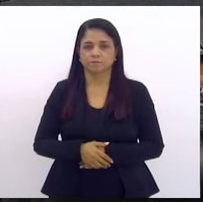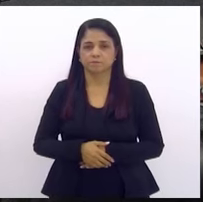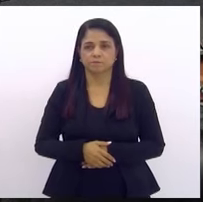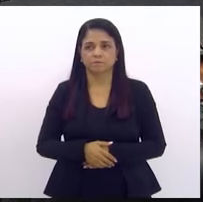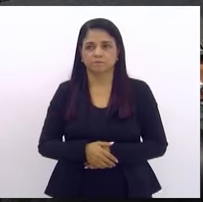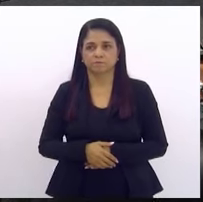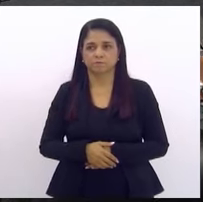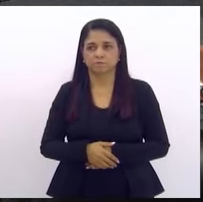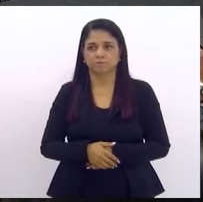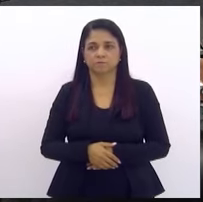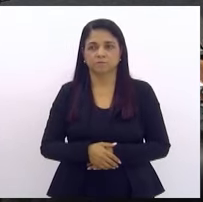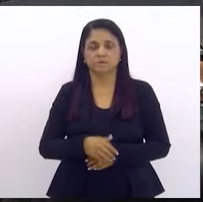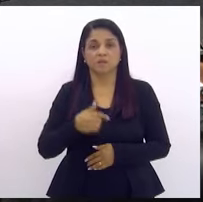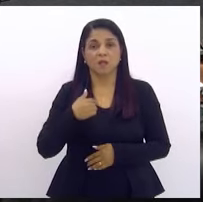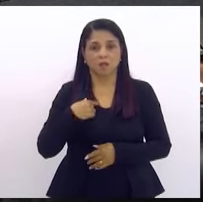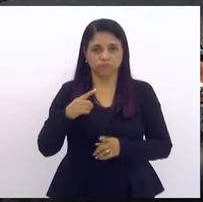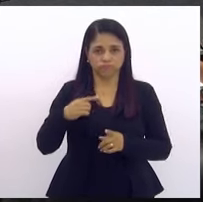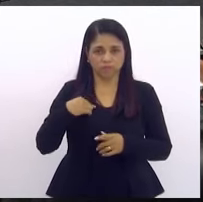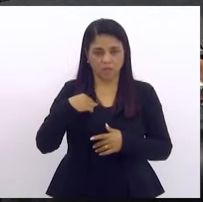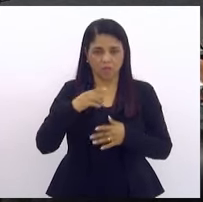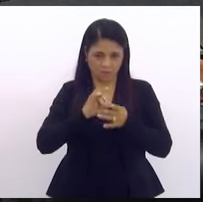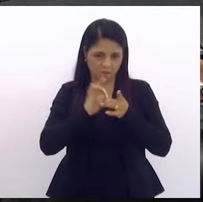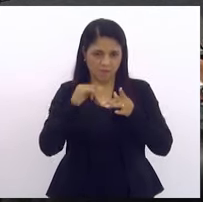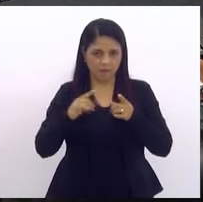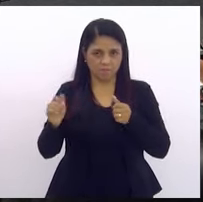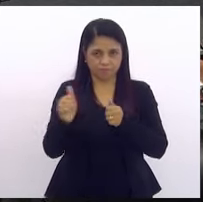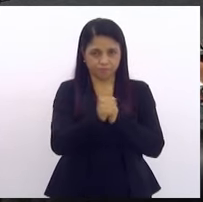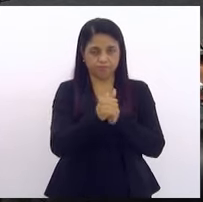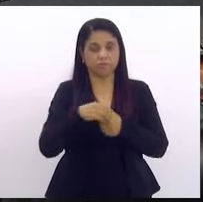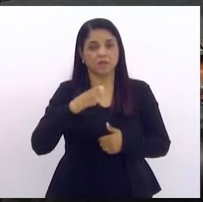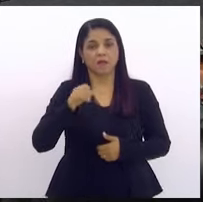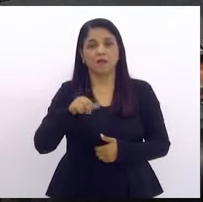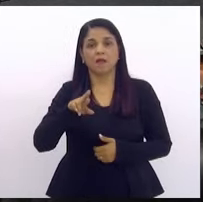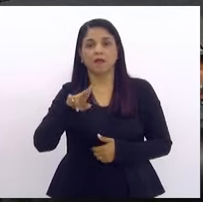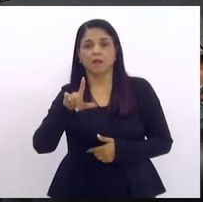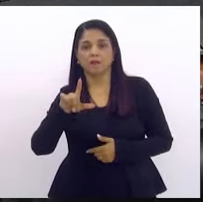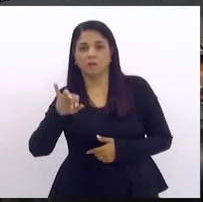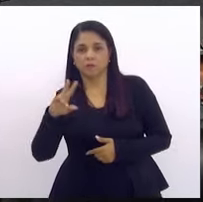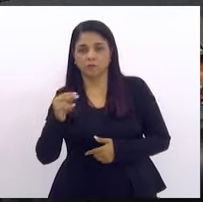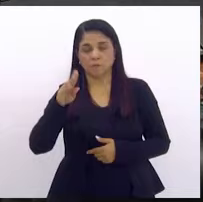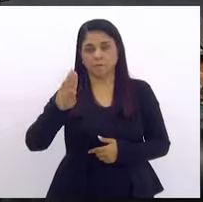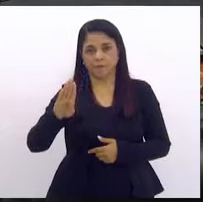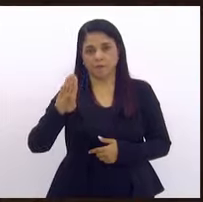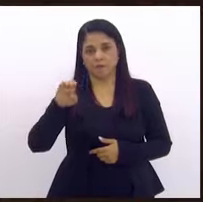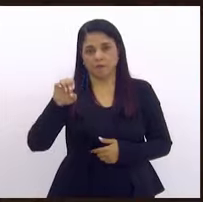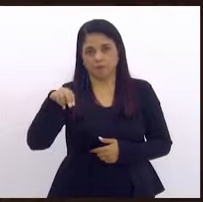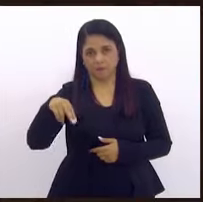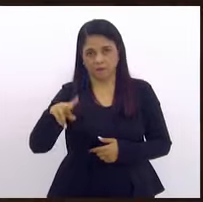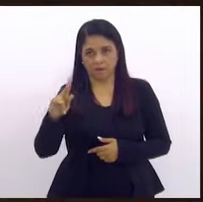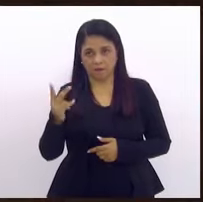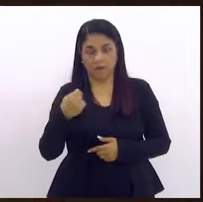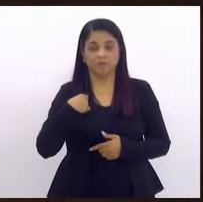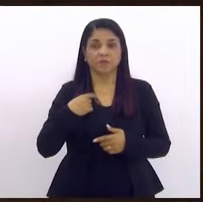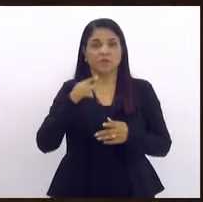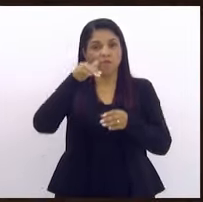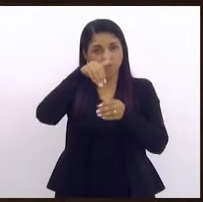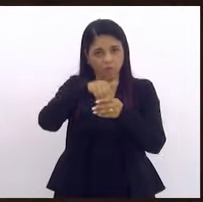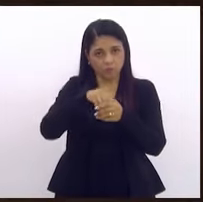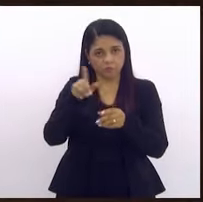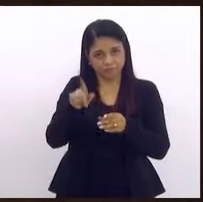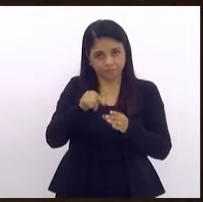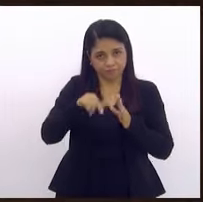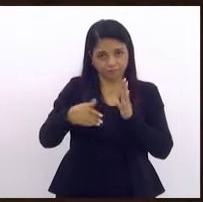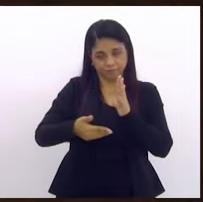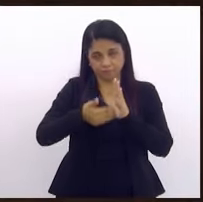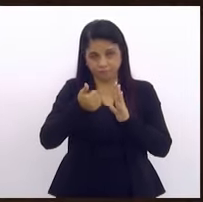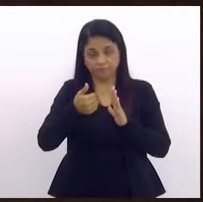Senhor presidente, Cedir para ele. Deputado Carlinho, BNH. Senhor presidente, eu voto sim pela rejeição dos vetos ao